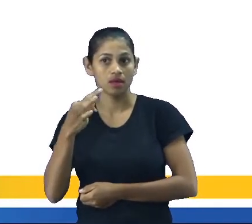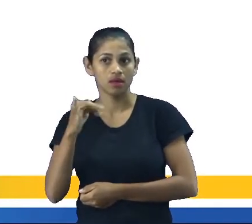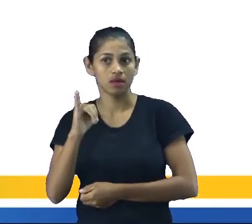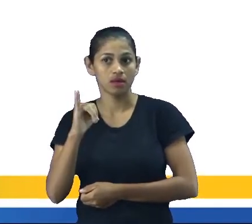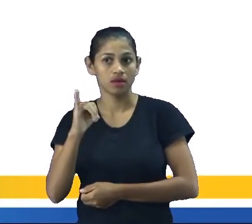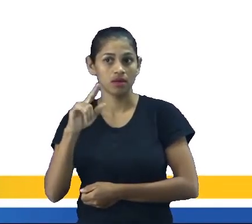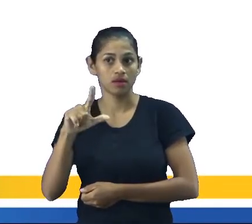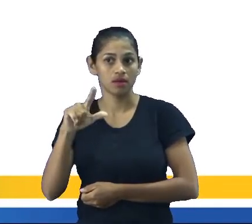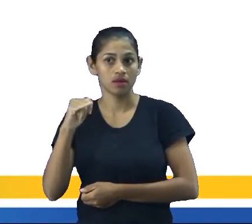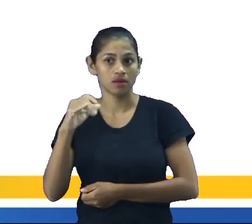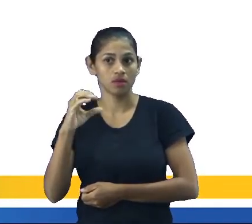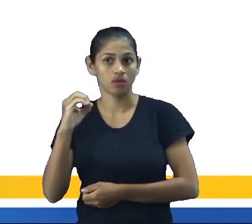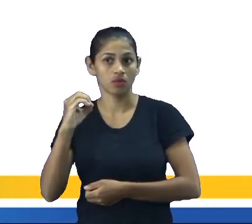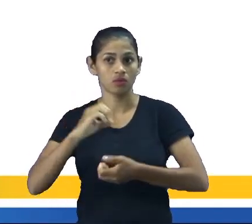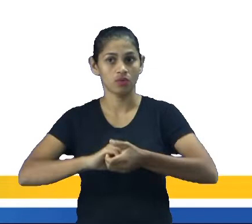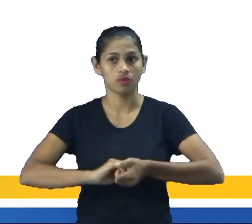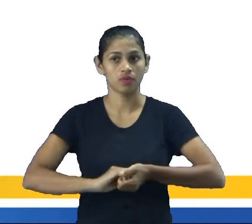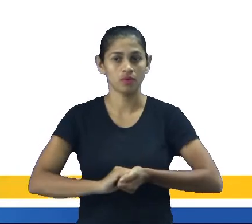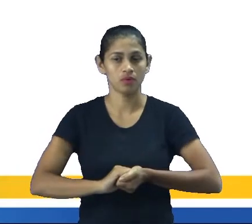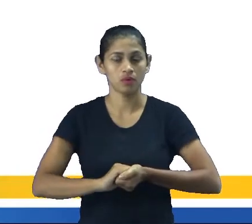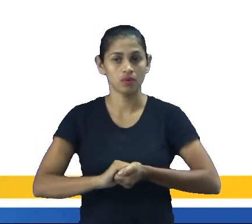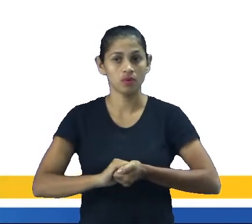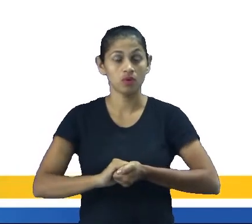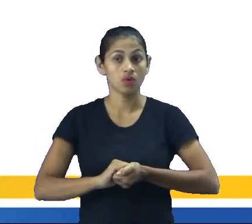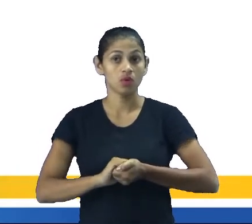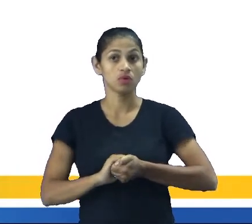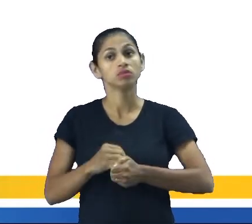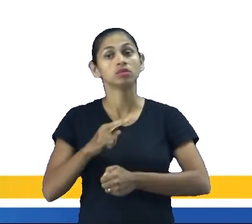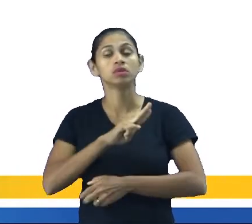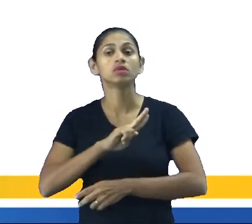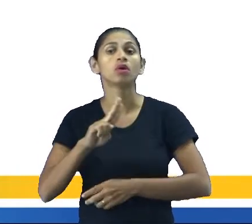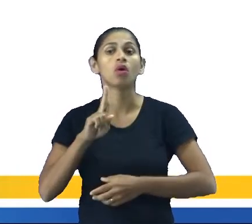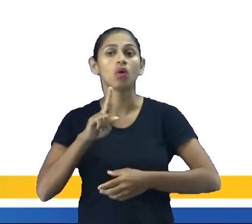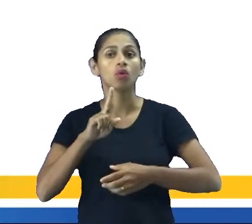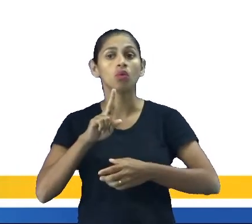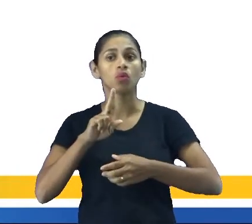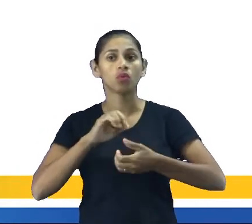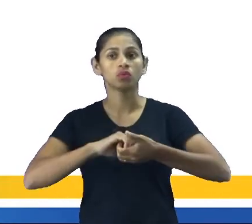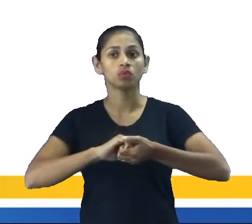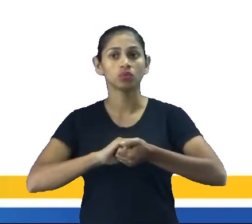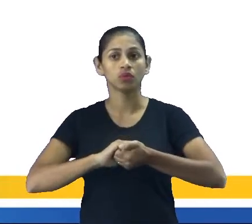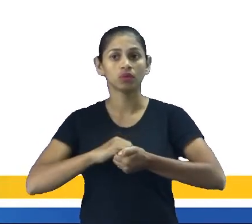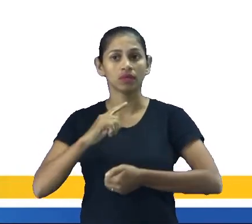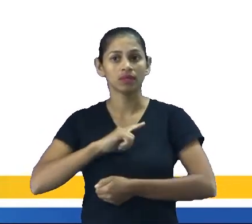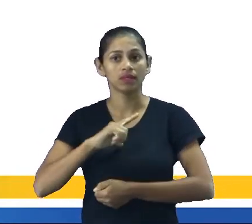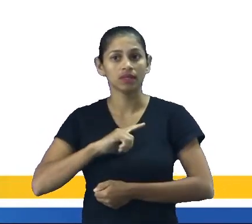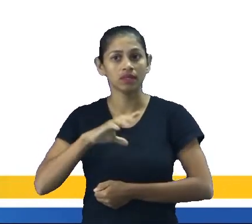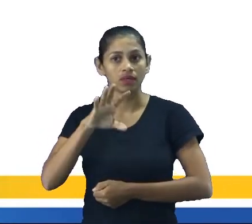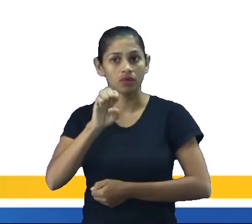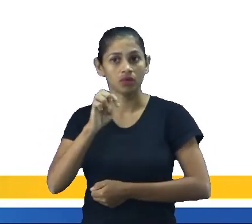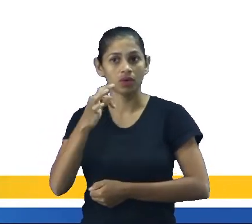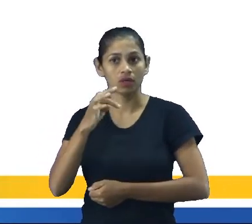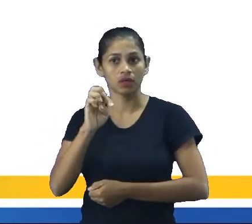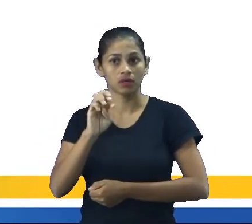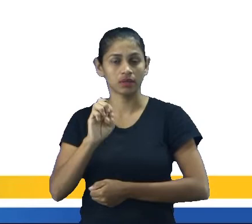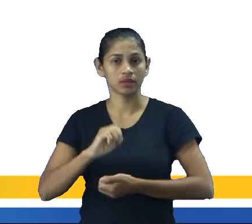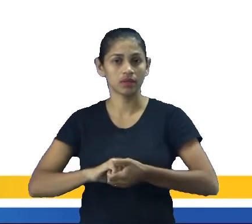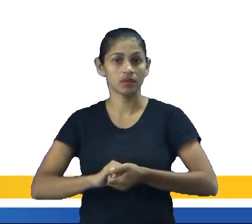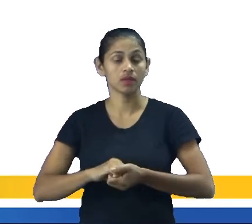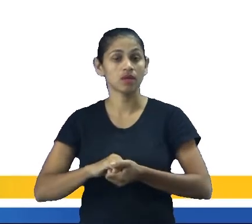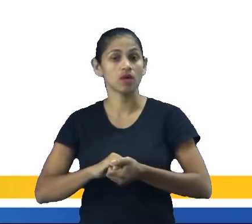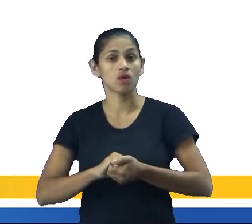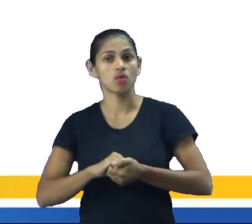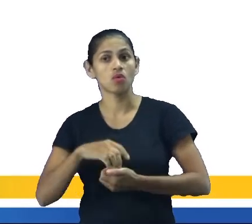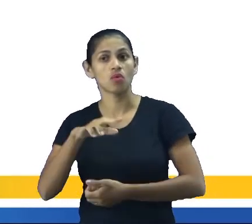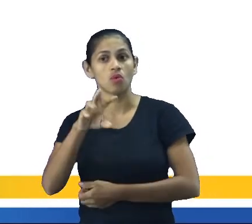anestésico. Então, a nomenclatura, a gente vai colocar o éter, mais o radical, primeiro radical etil,